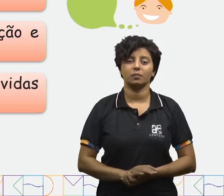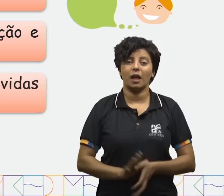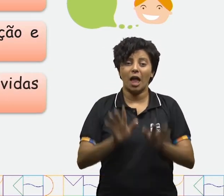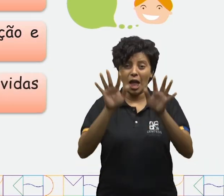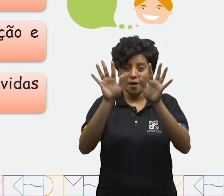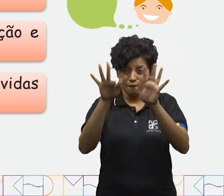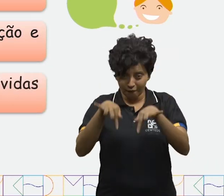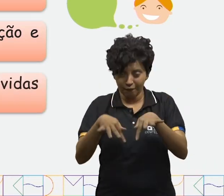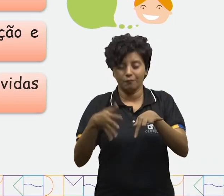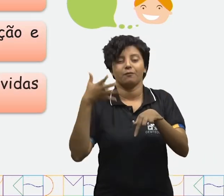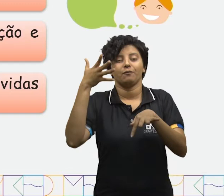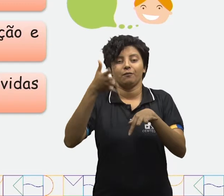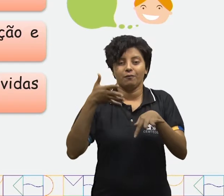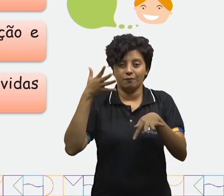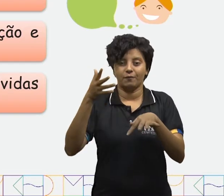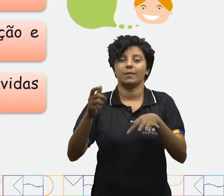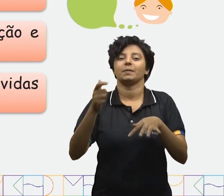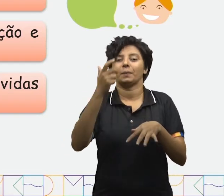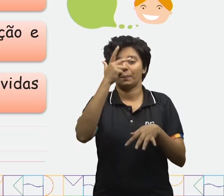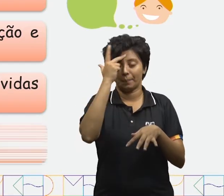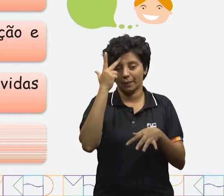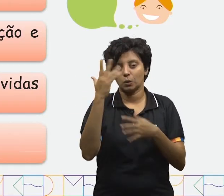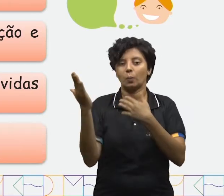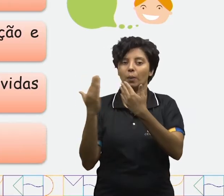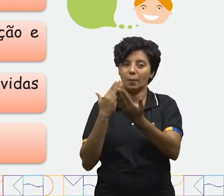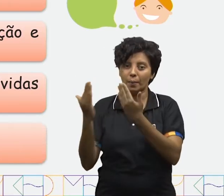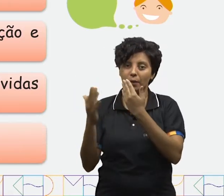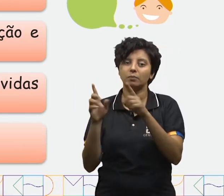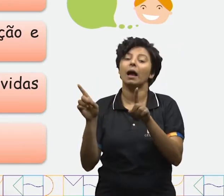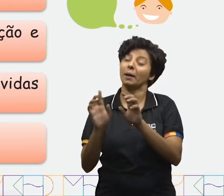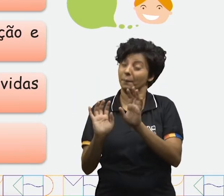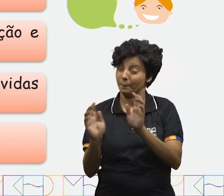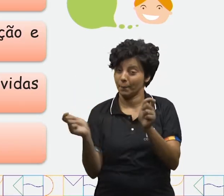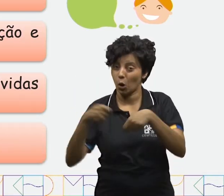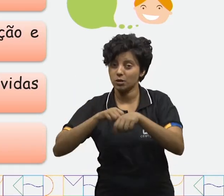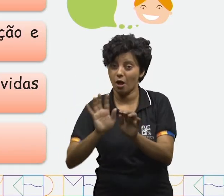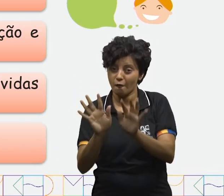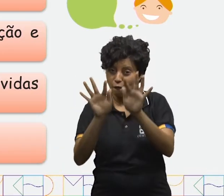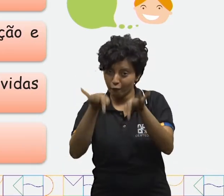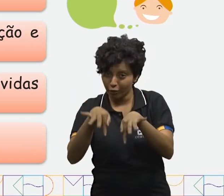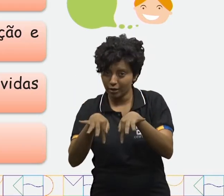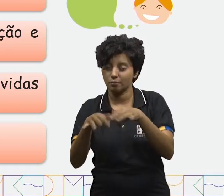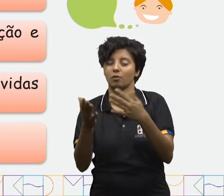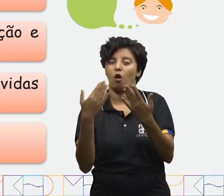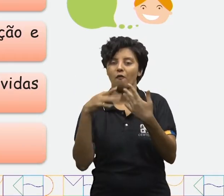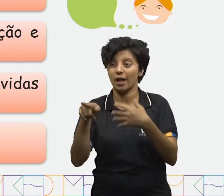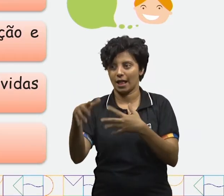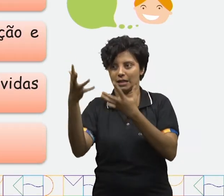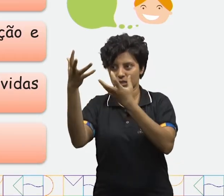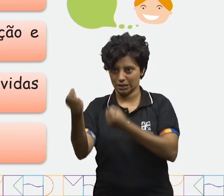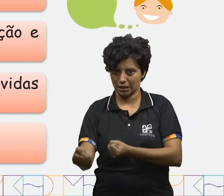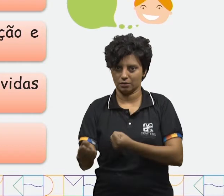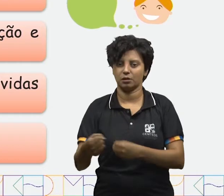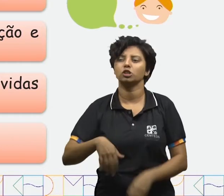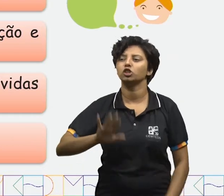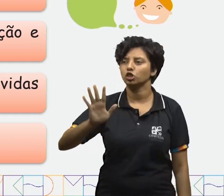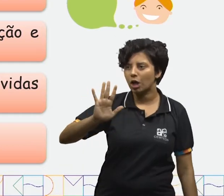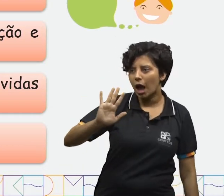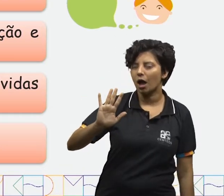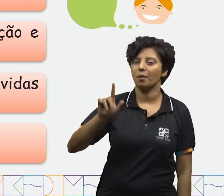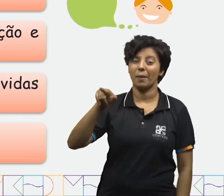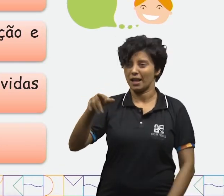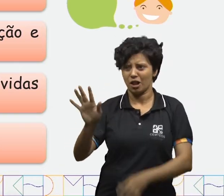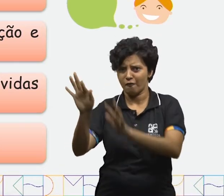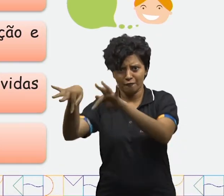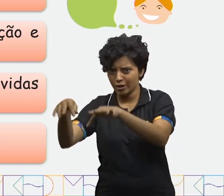de todas as pessoas envolvidas na conversa e encerre a conversa com a aprovação do outro. Dar tchau e não deixar o